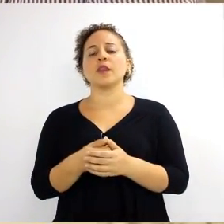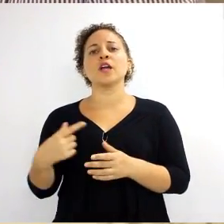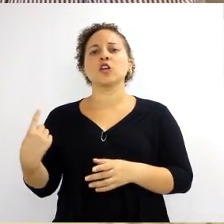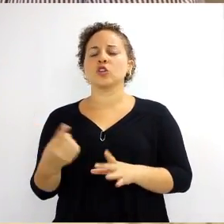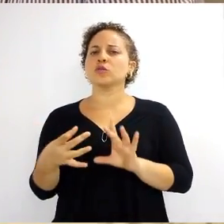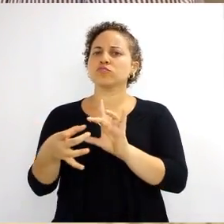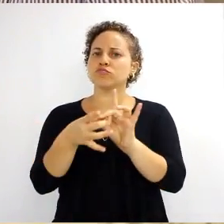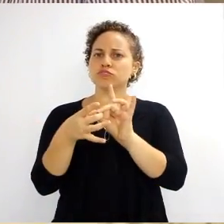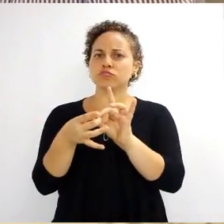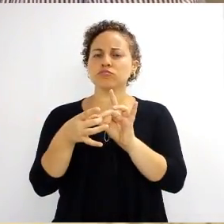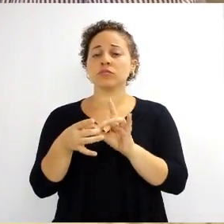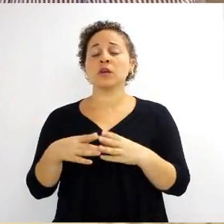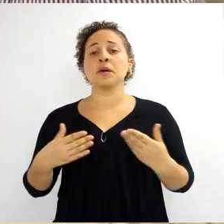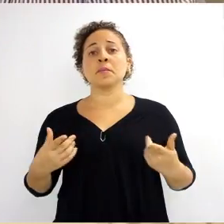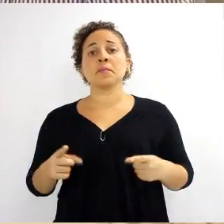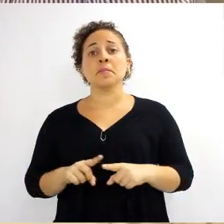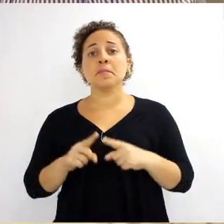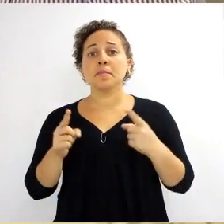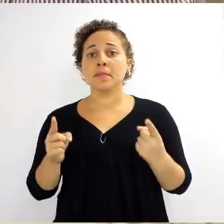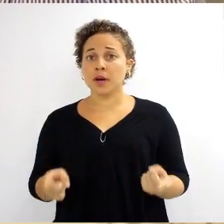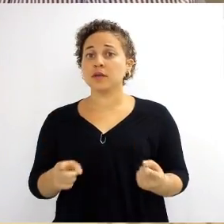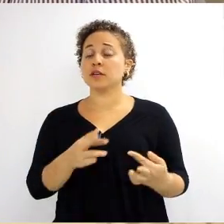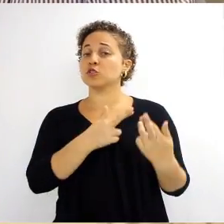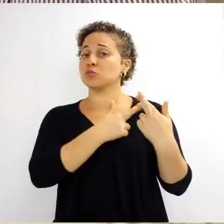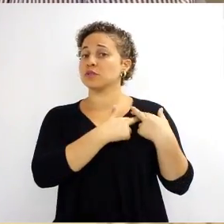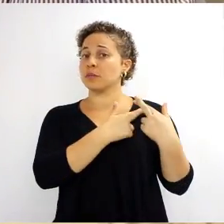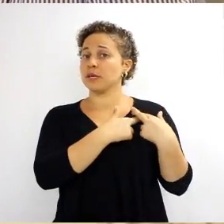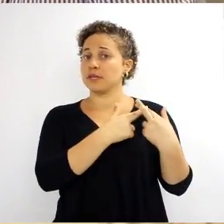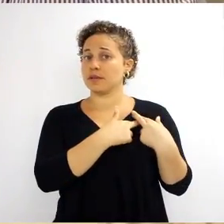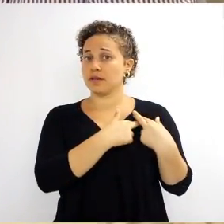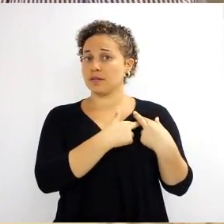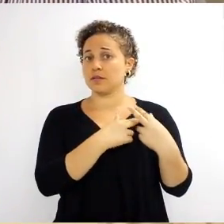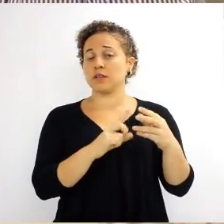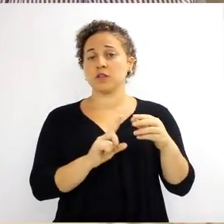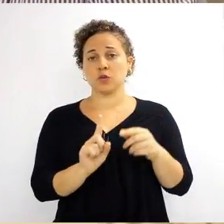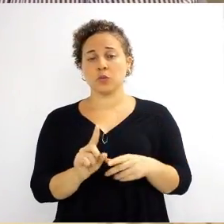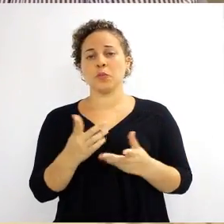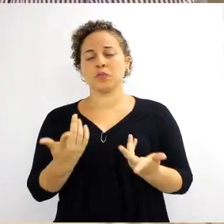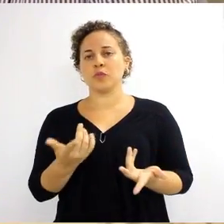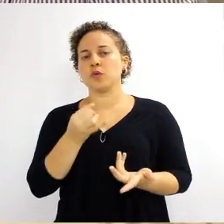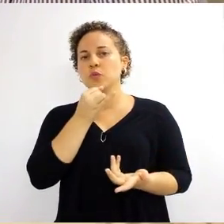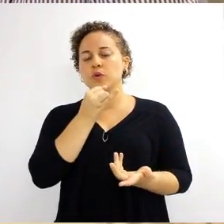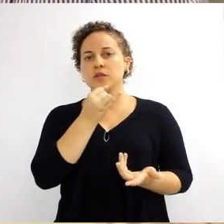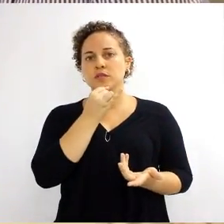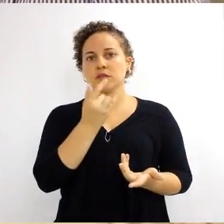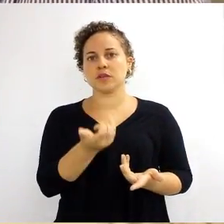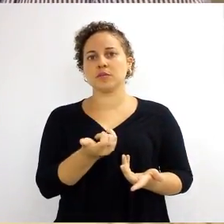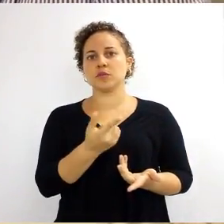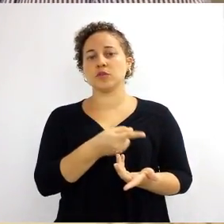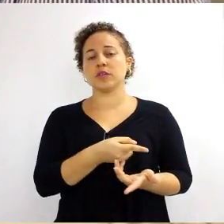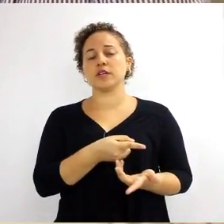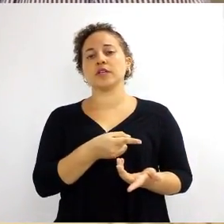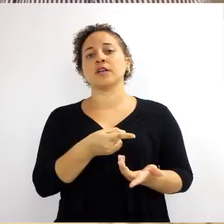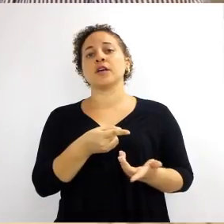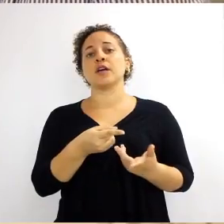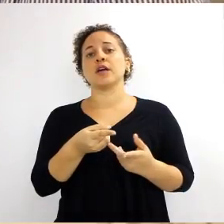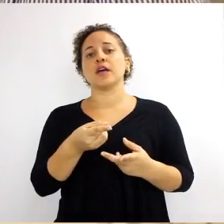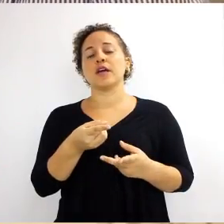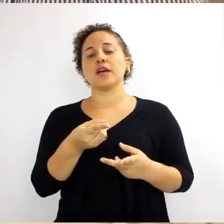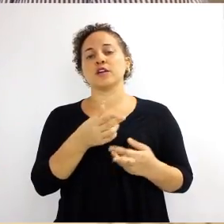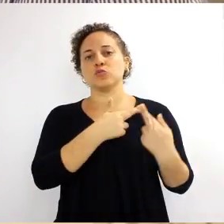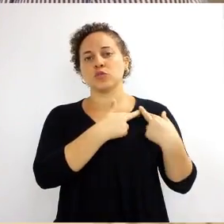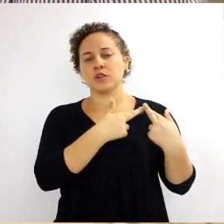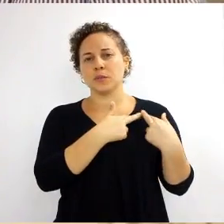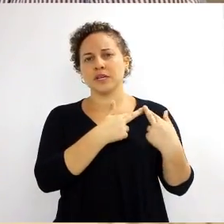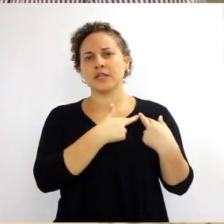integrados nisso aí. Só que nós temos a responsabilidade de por exemplo, o Porto do Recife é responsável pelas atividades portuárias de